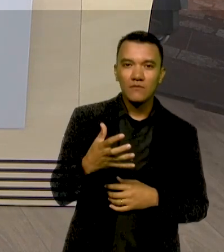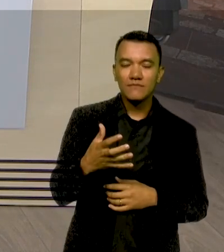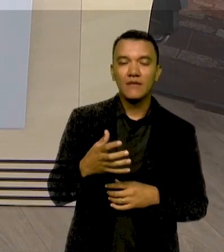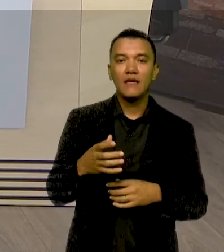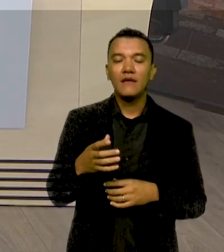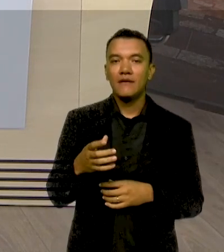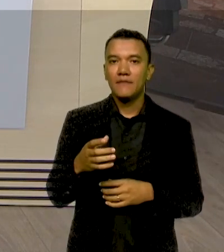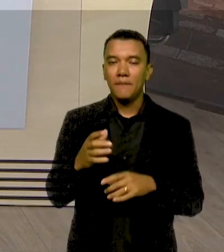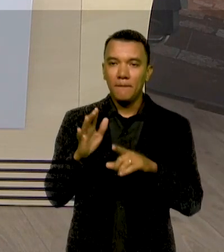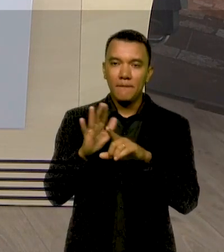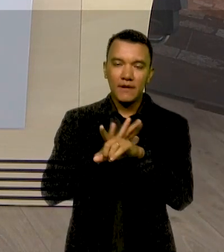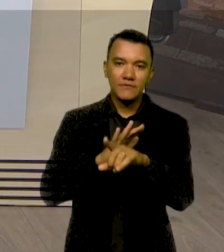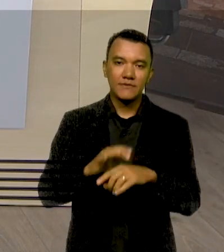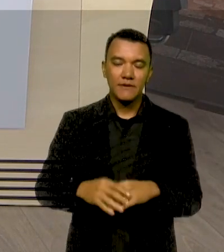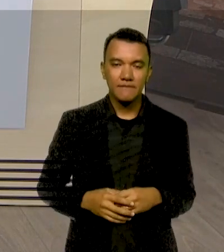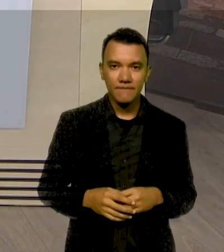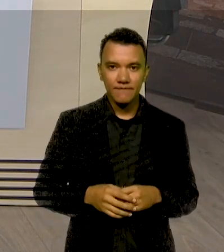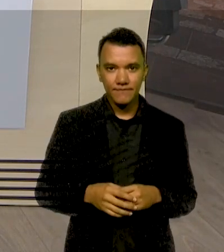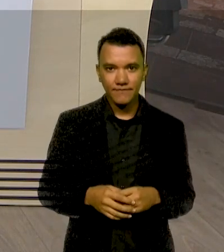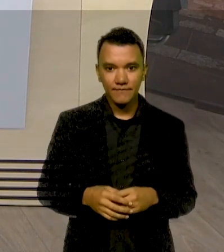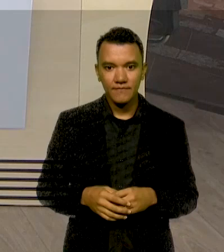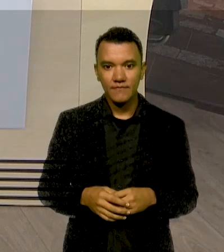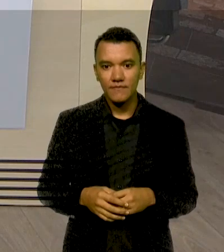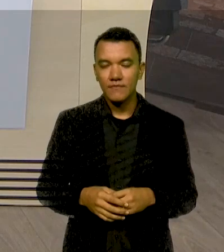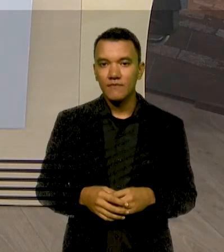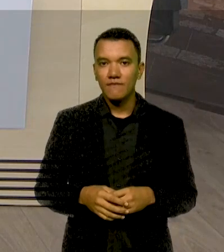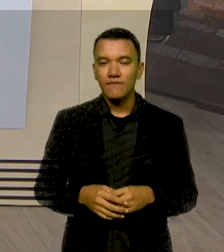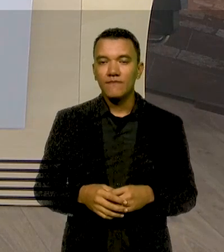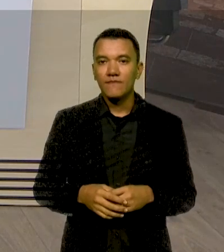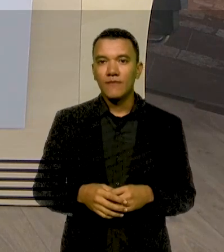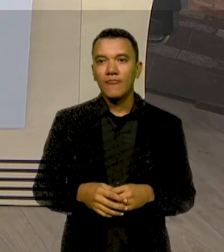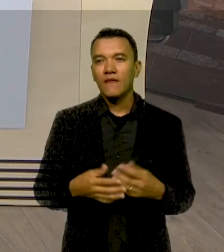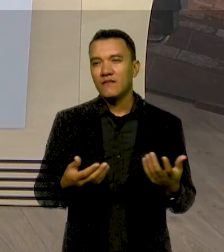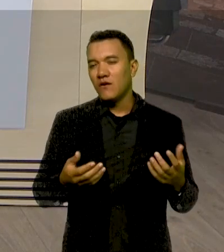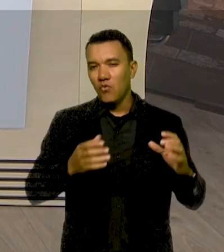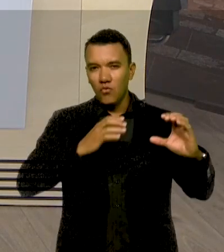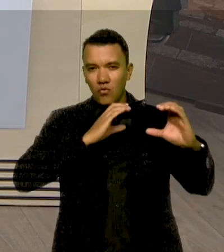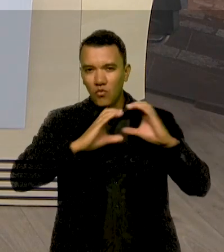que é muito importante quando a inclusão acontece nos meios de comunicação,